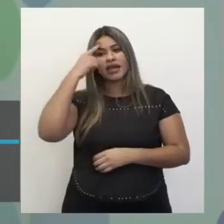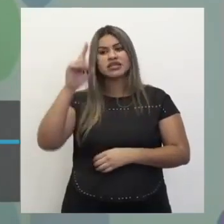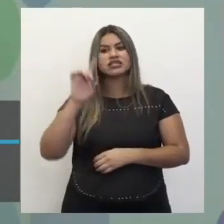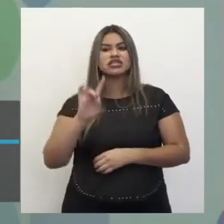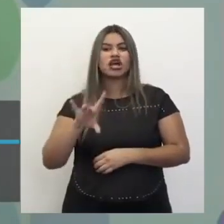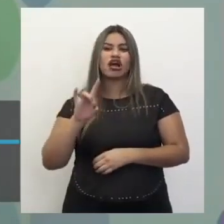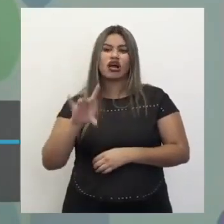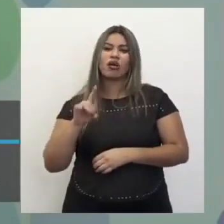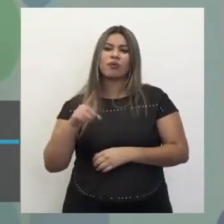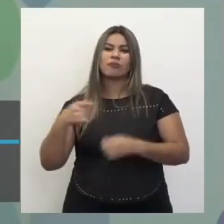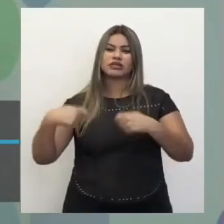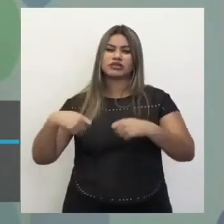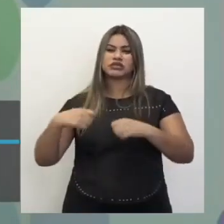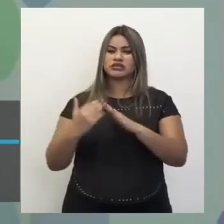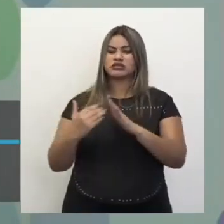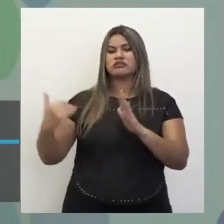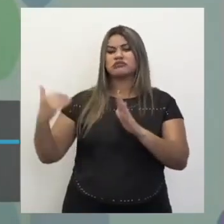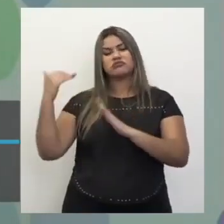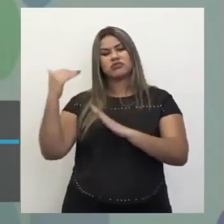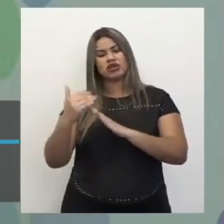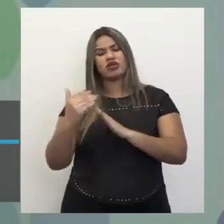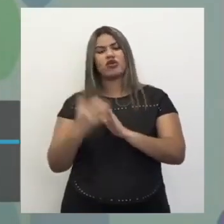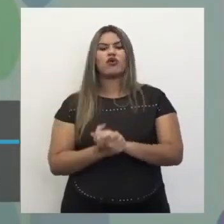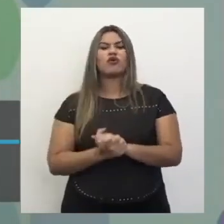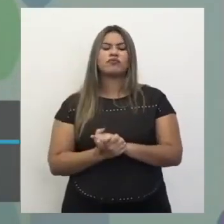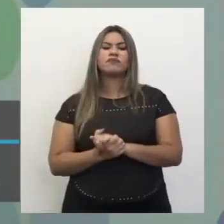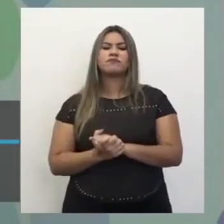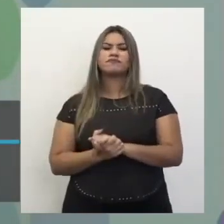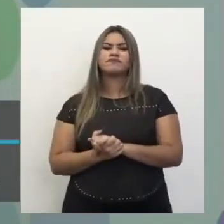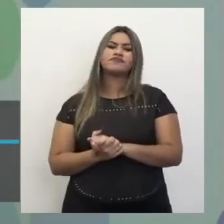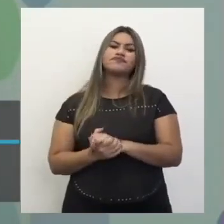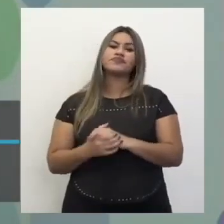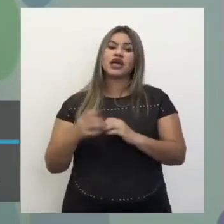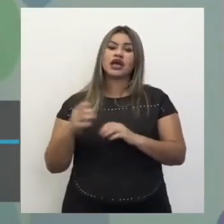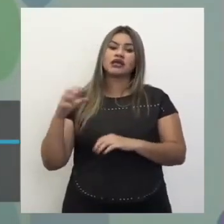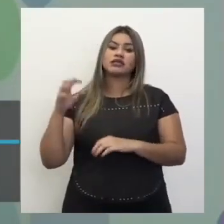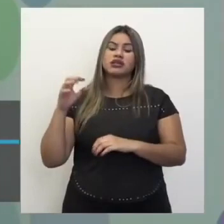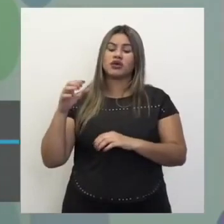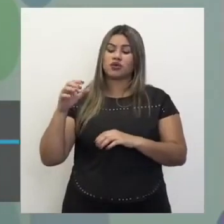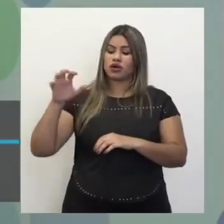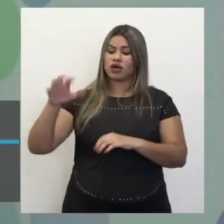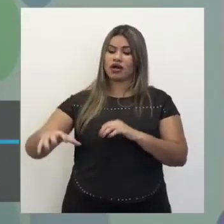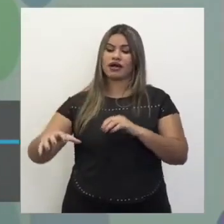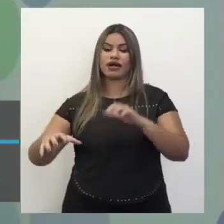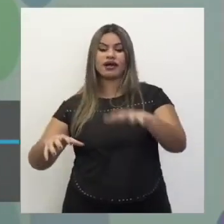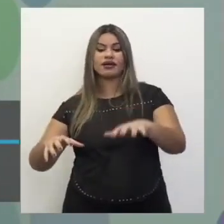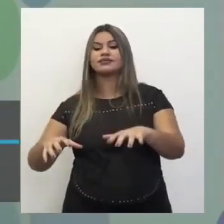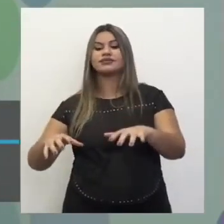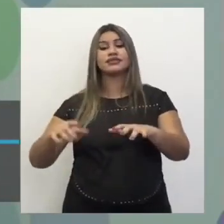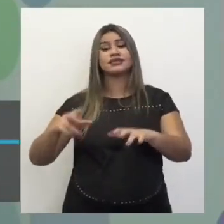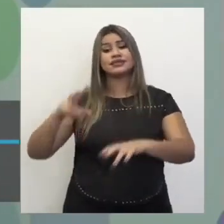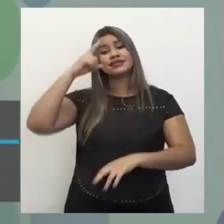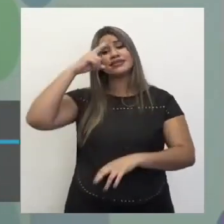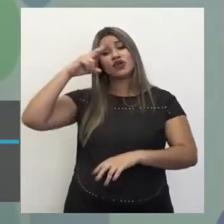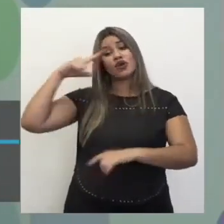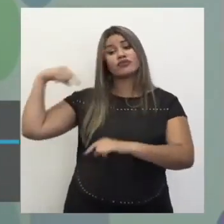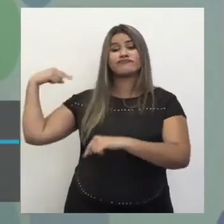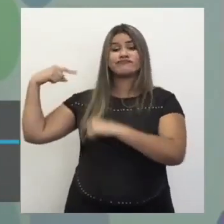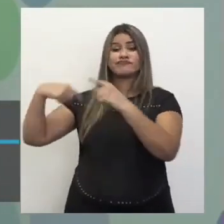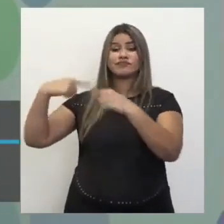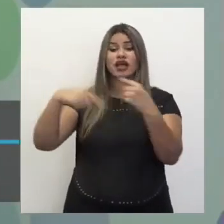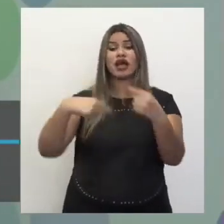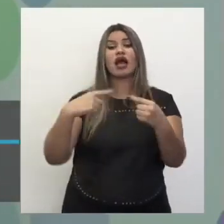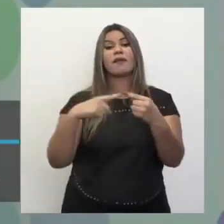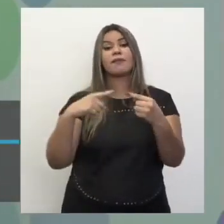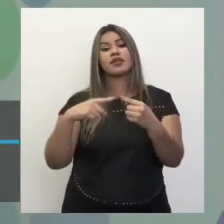físico maior, não tem nada a ver com isso. Mas são áreas que, historicamente, estabelecem, prevalecem, melhor dizendo,